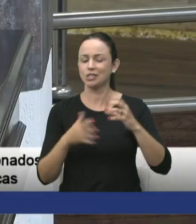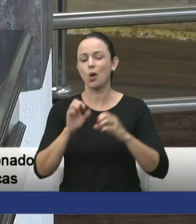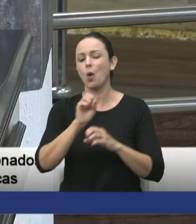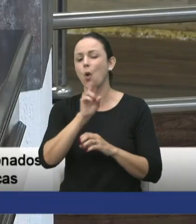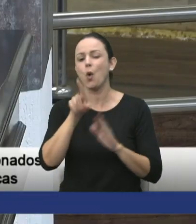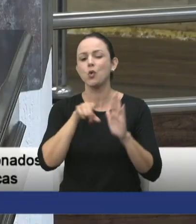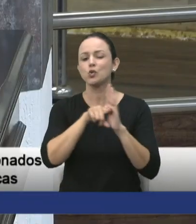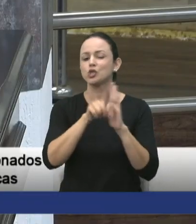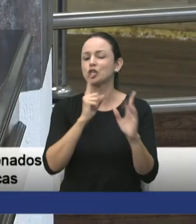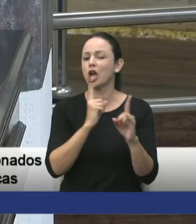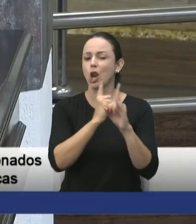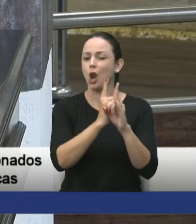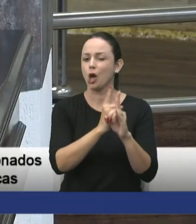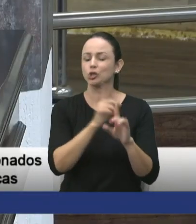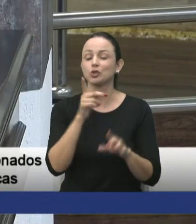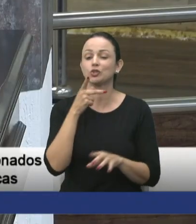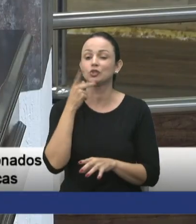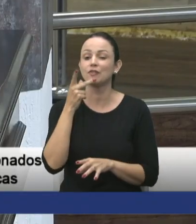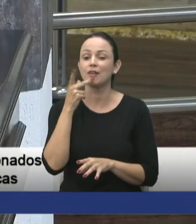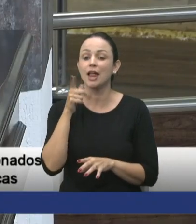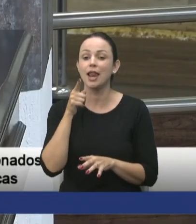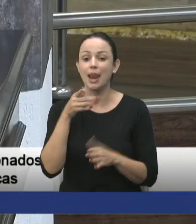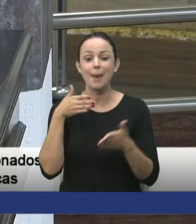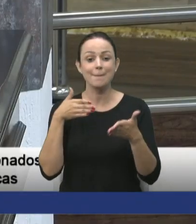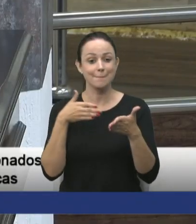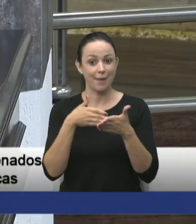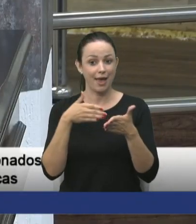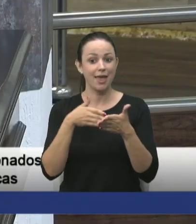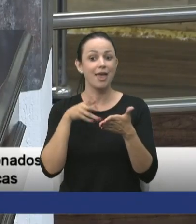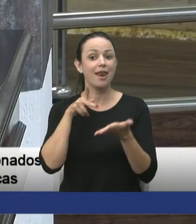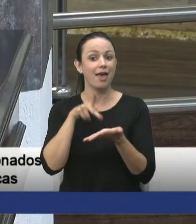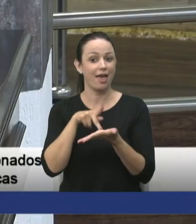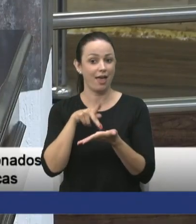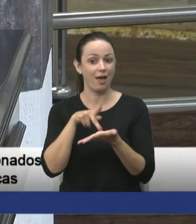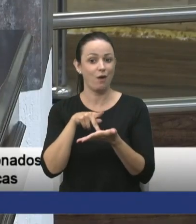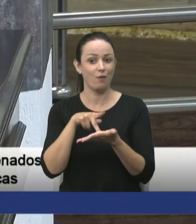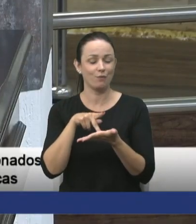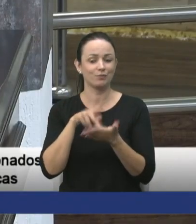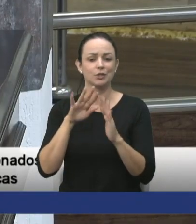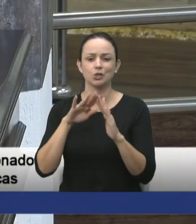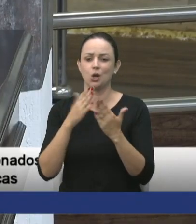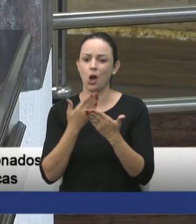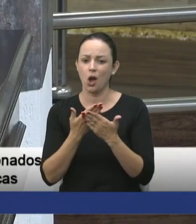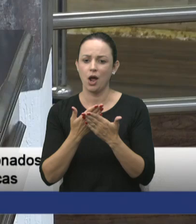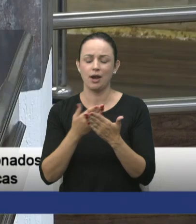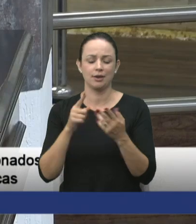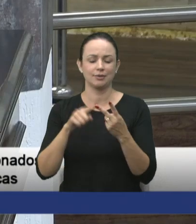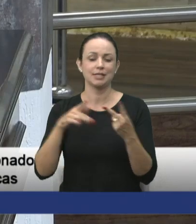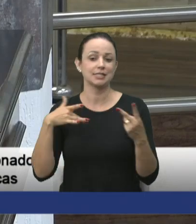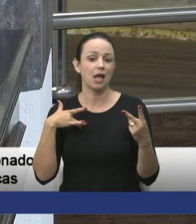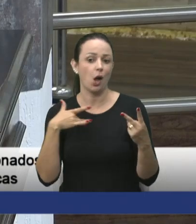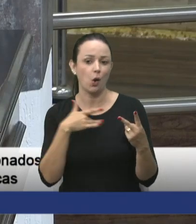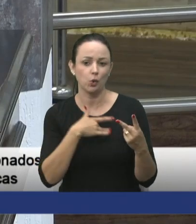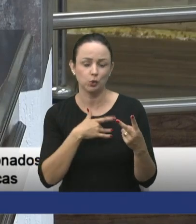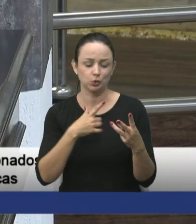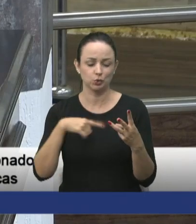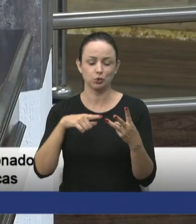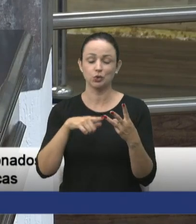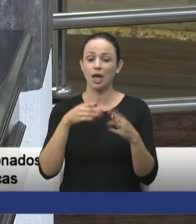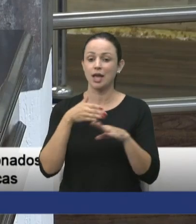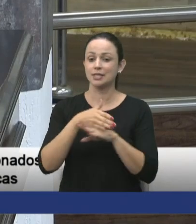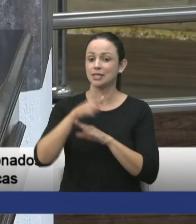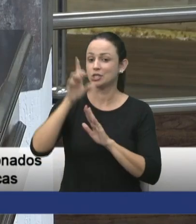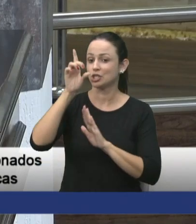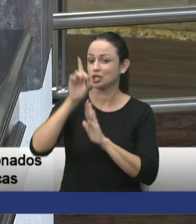diagnósticos, estamos falando de barreiras reais. Na escola, na saúde, no acesso a direitos